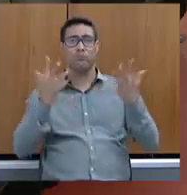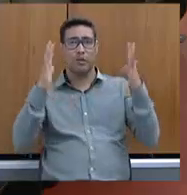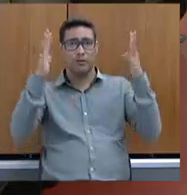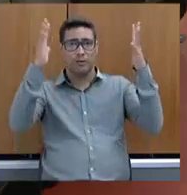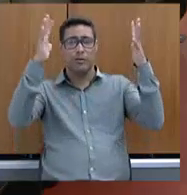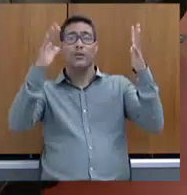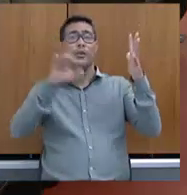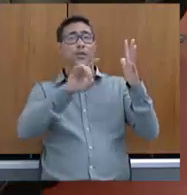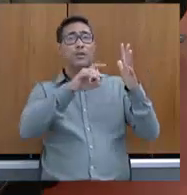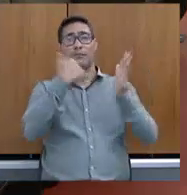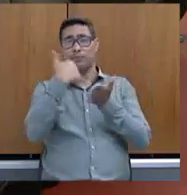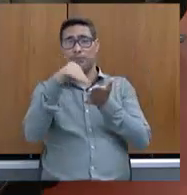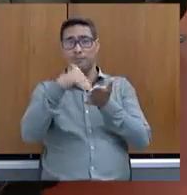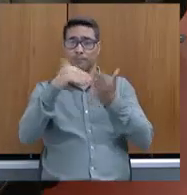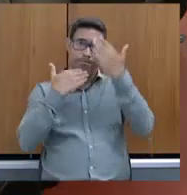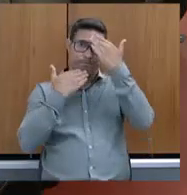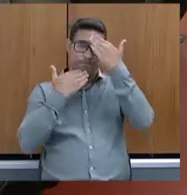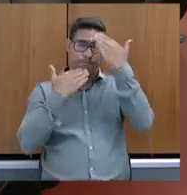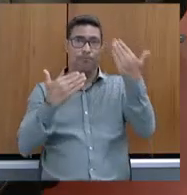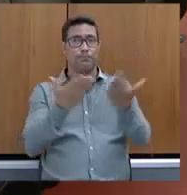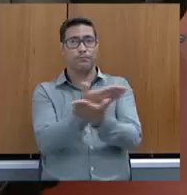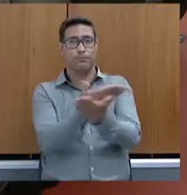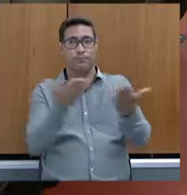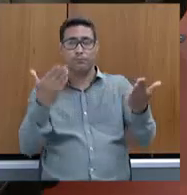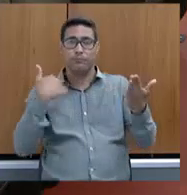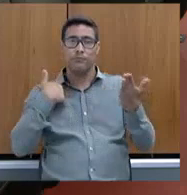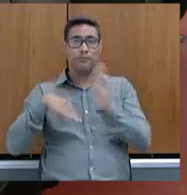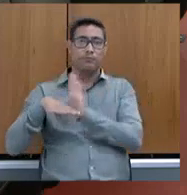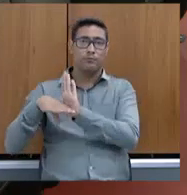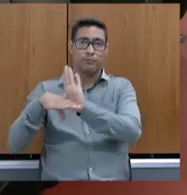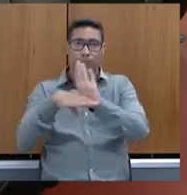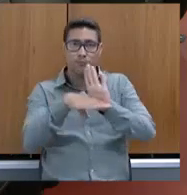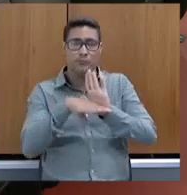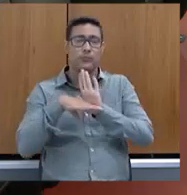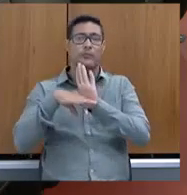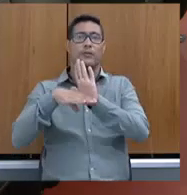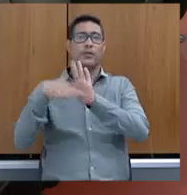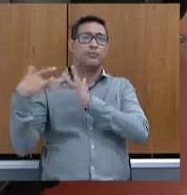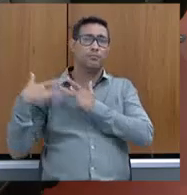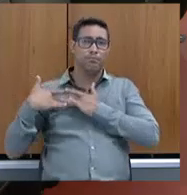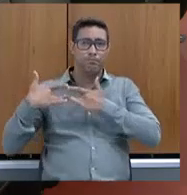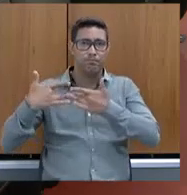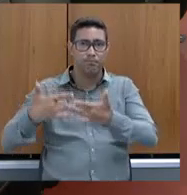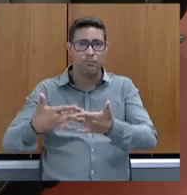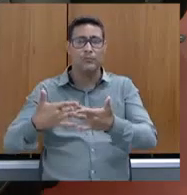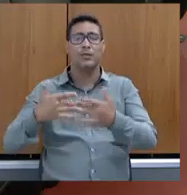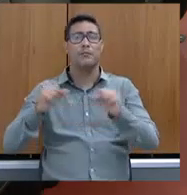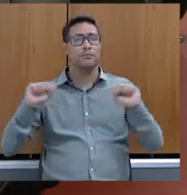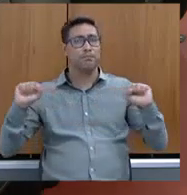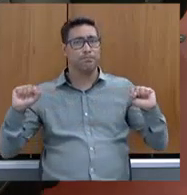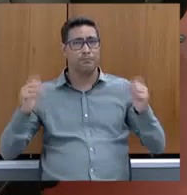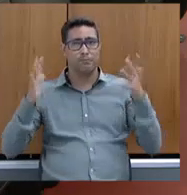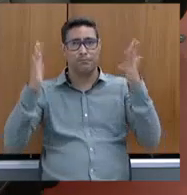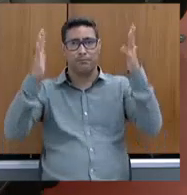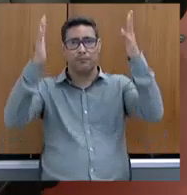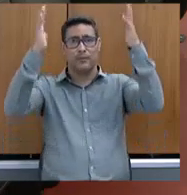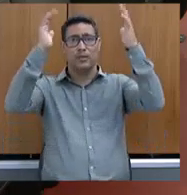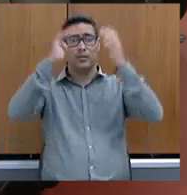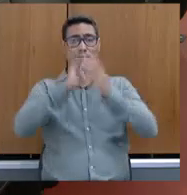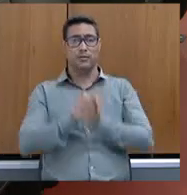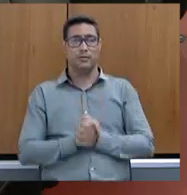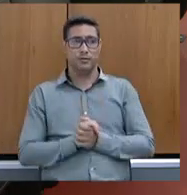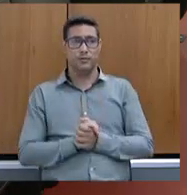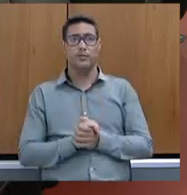agradecer a cada um de vocês pela contribuição pela dedicação pela paixão né porque